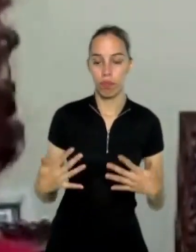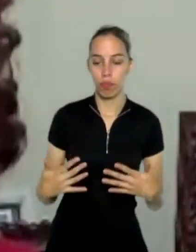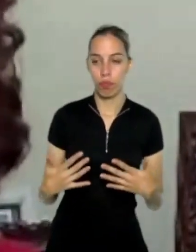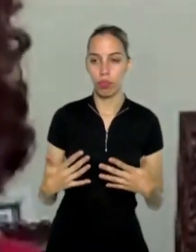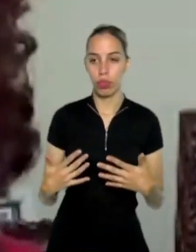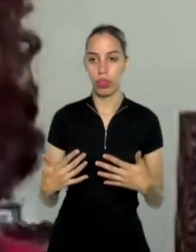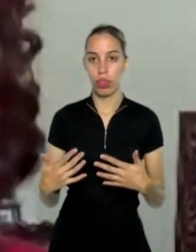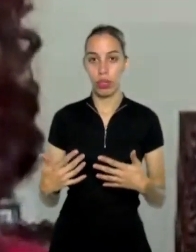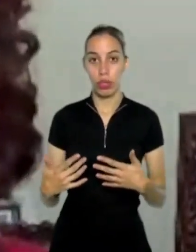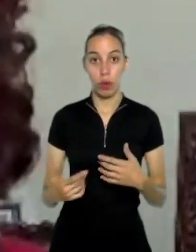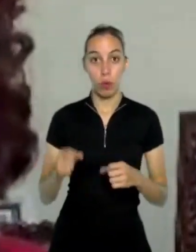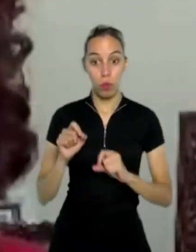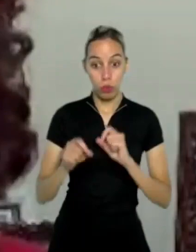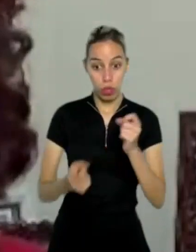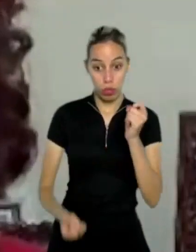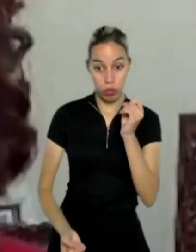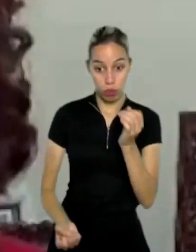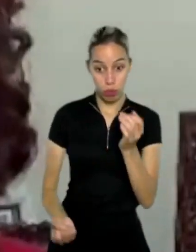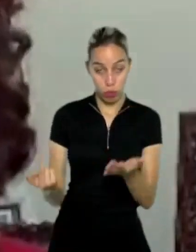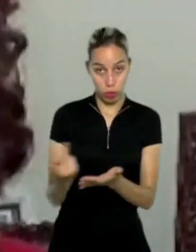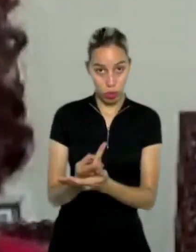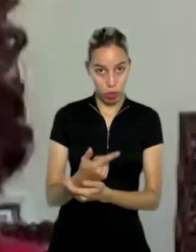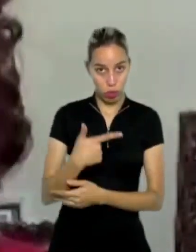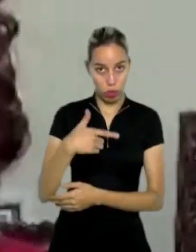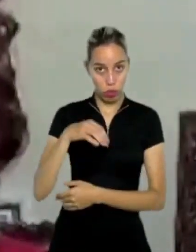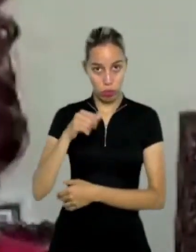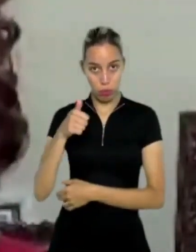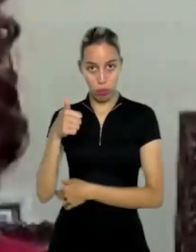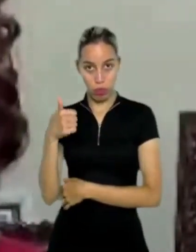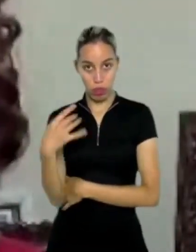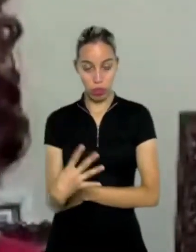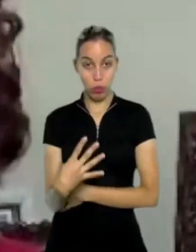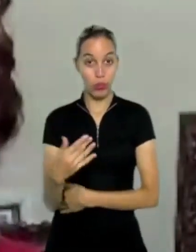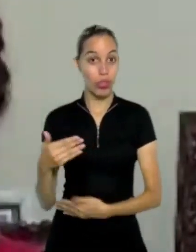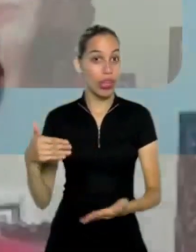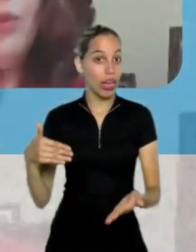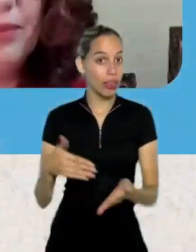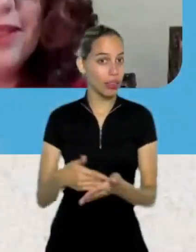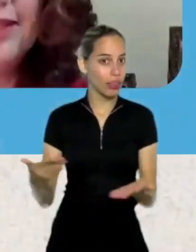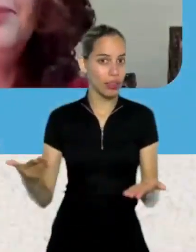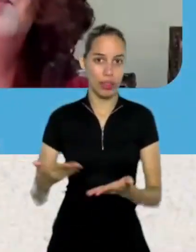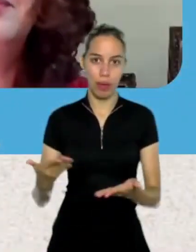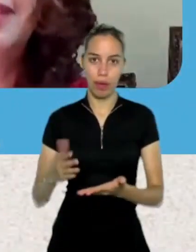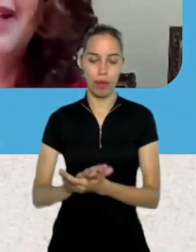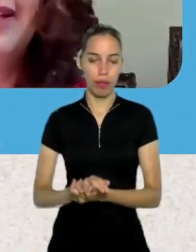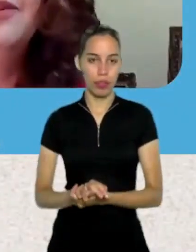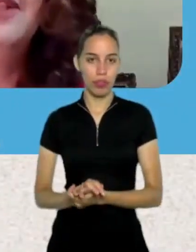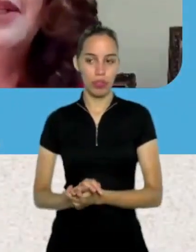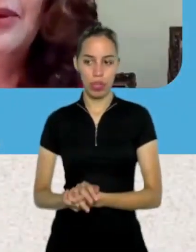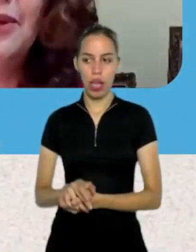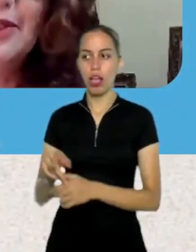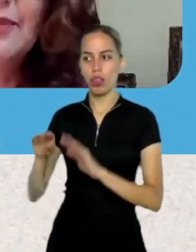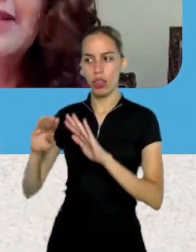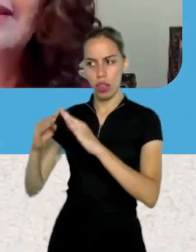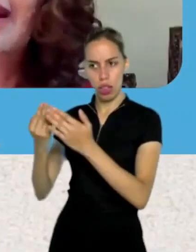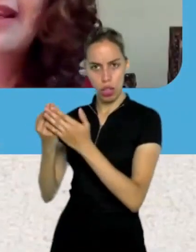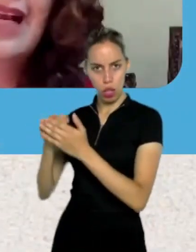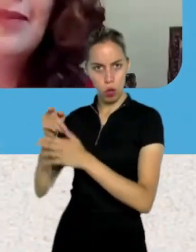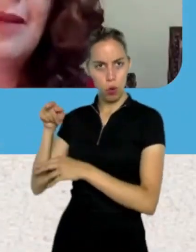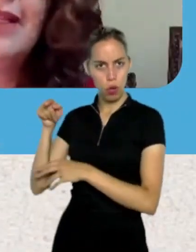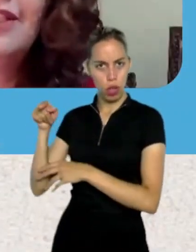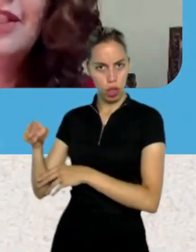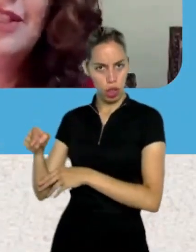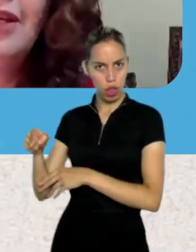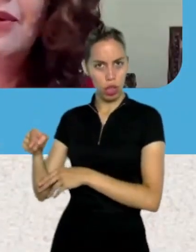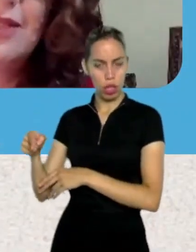hoje. Então, agora, Lá na escola pública escola pública, né, de do Carlos interior, Mata. aqui em